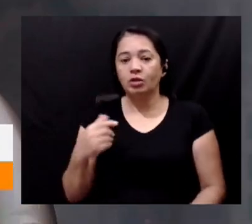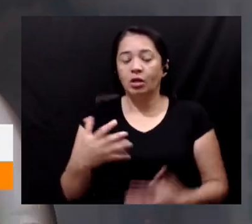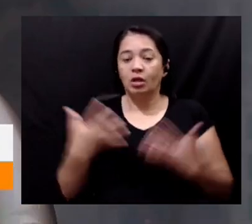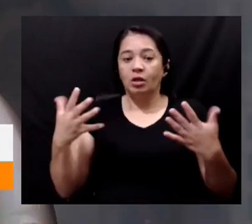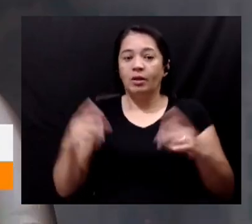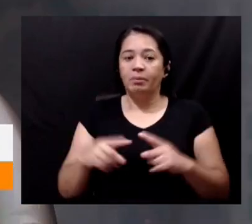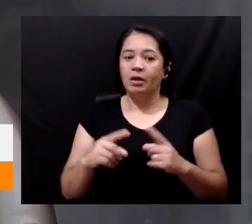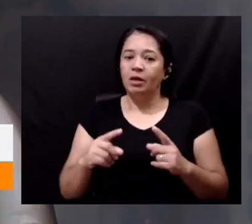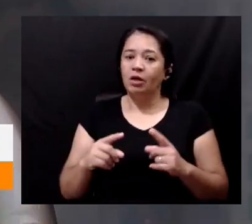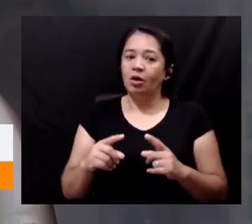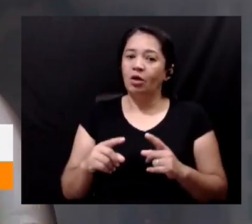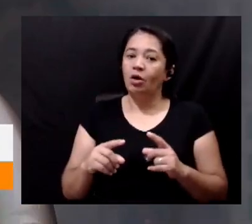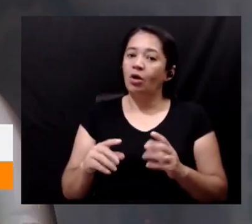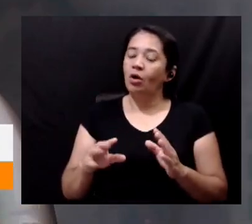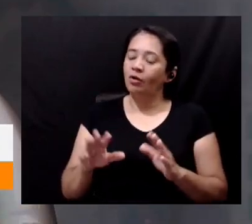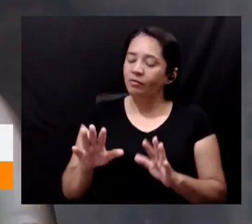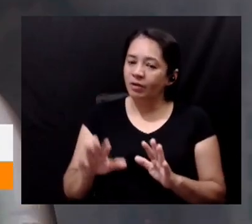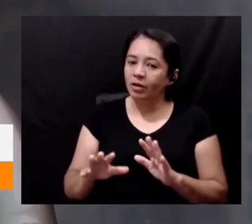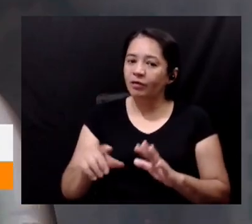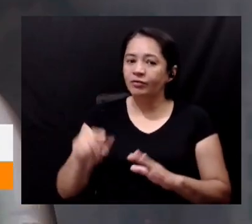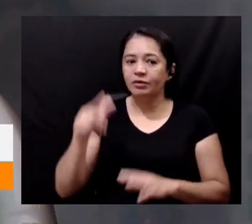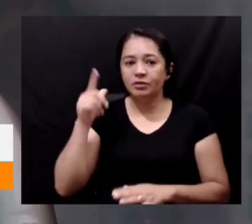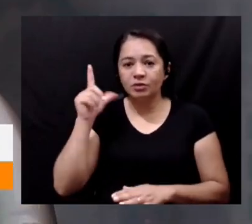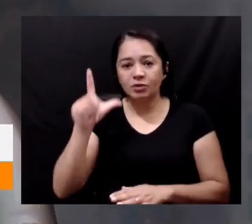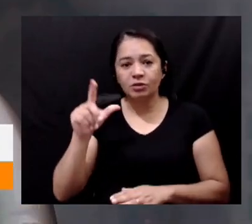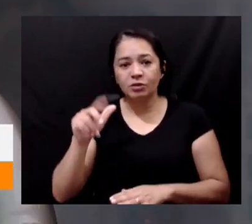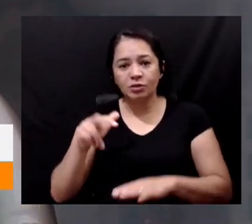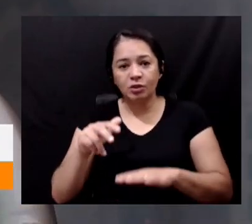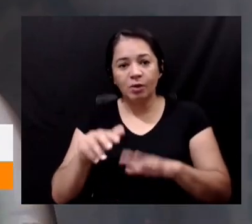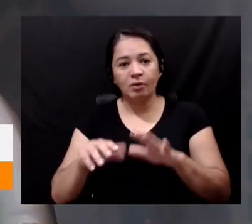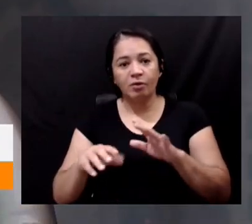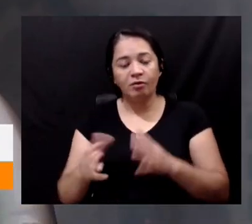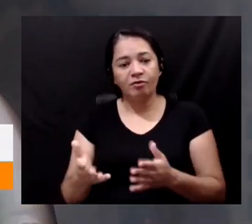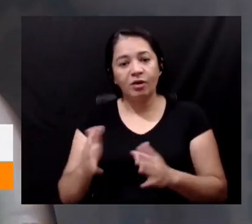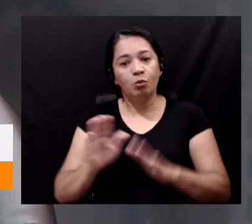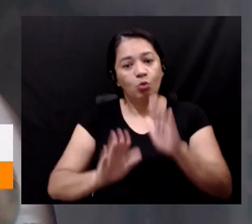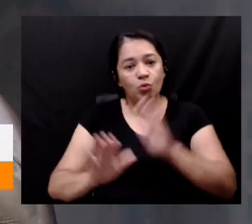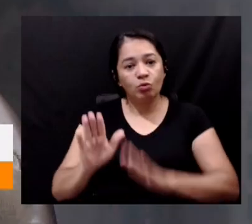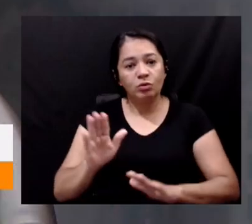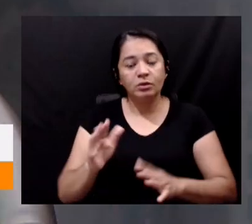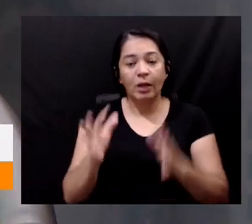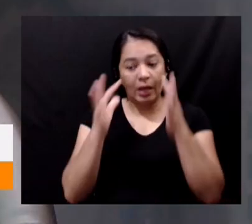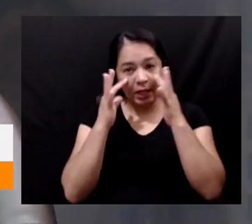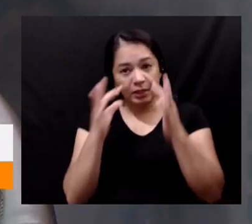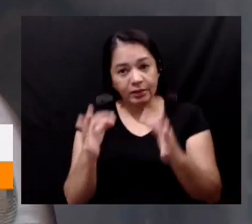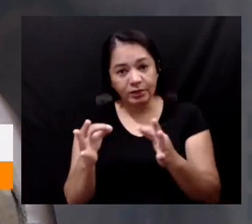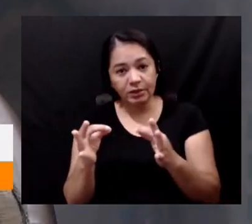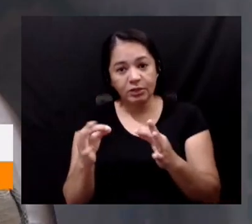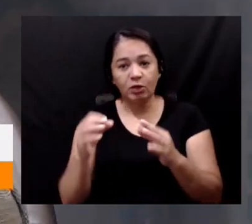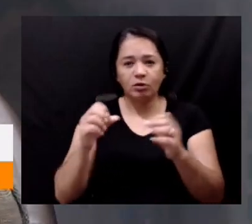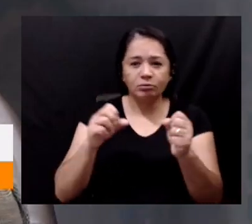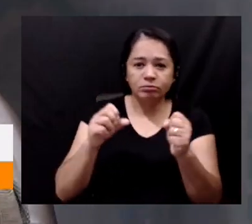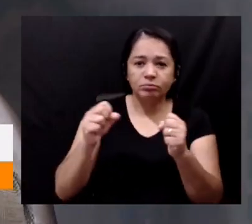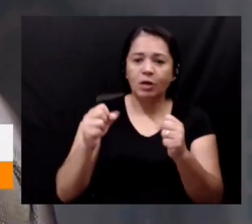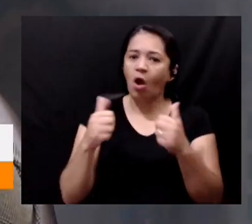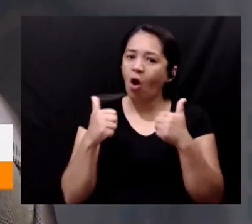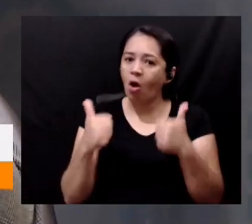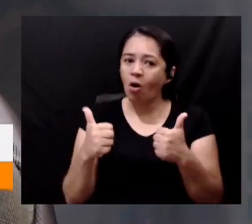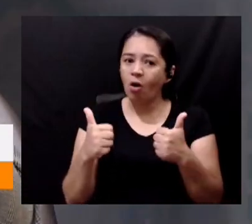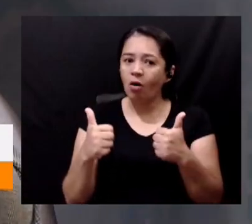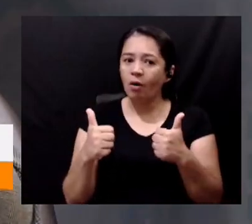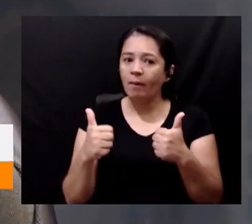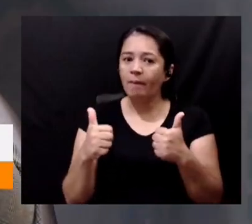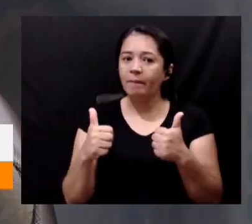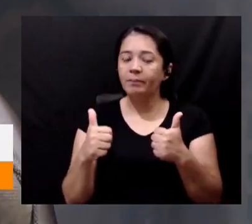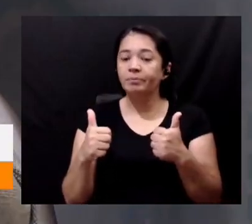você consegue. Você está subindo aí? Vamos tomar cuidado? Olha, presta atenção onde você está segurando. Muito bem, né. Uhum, Então, assim, a